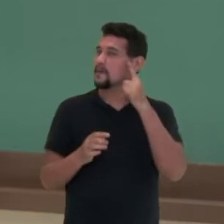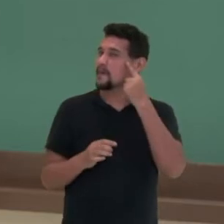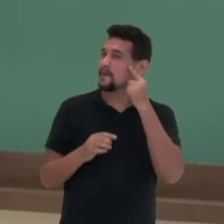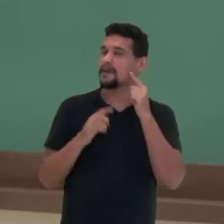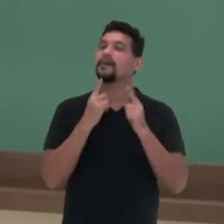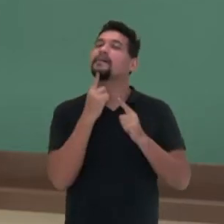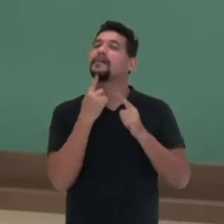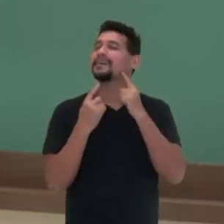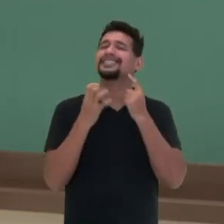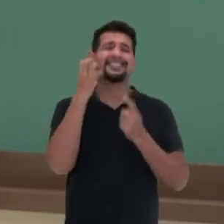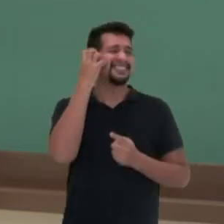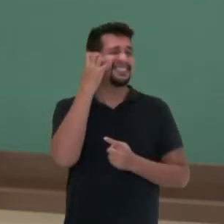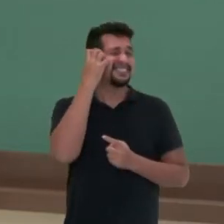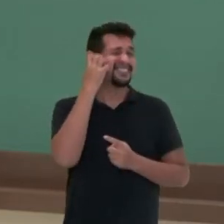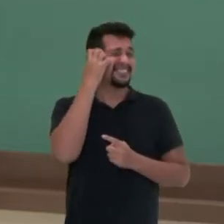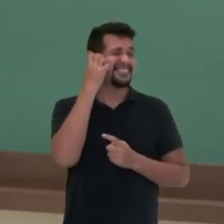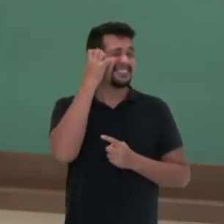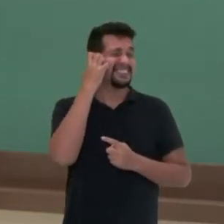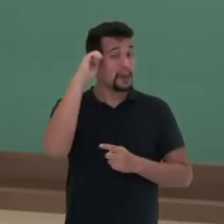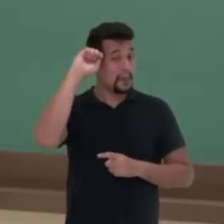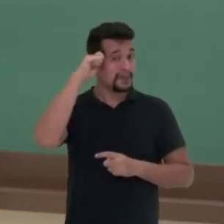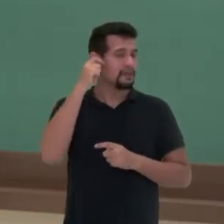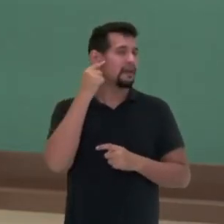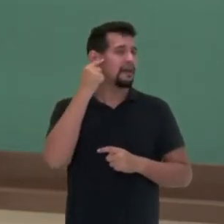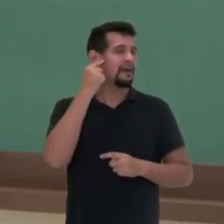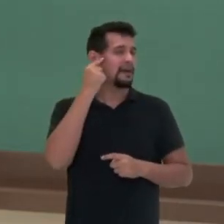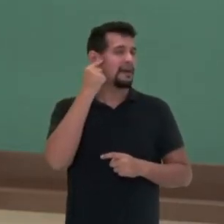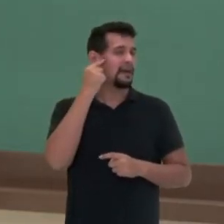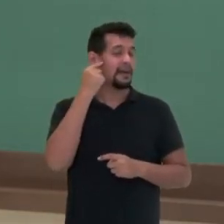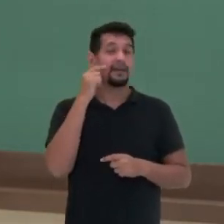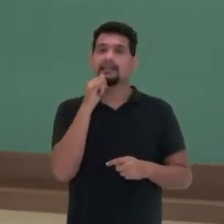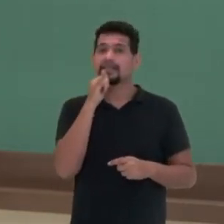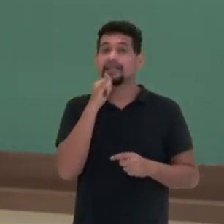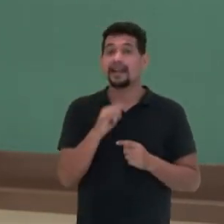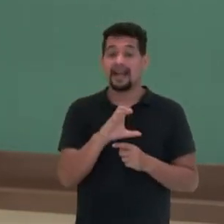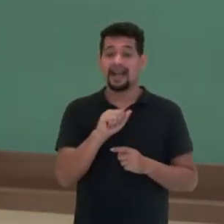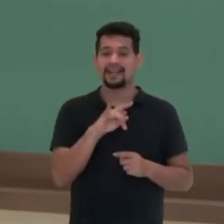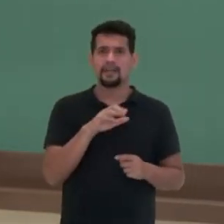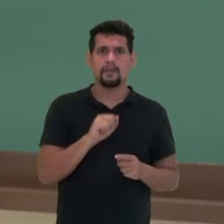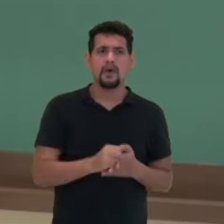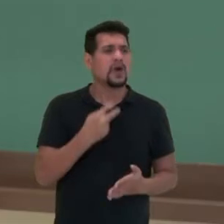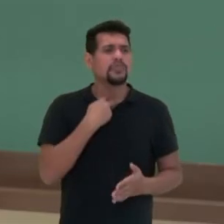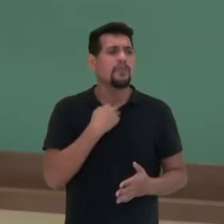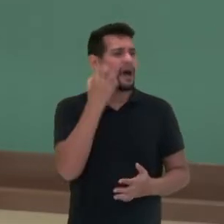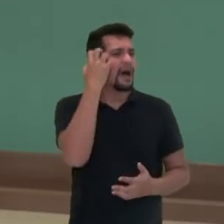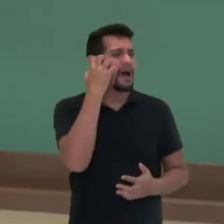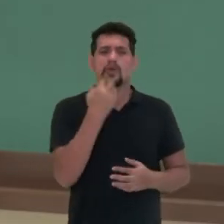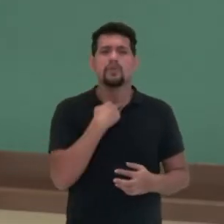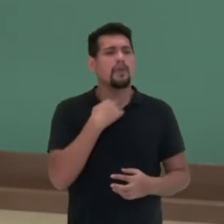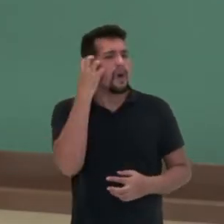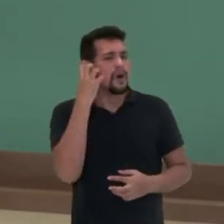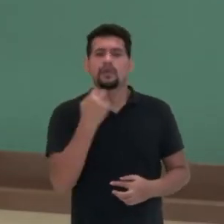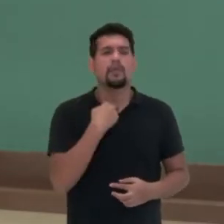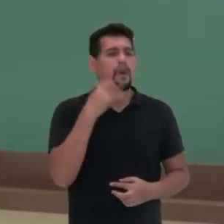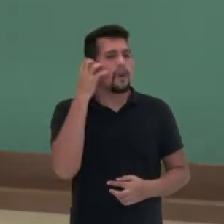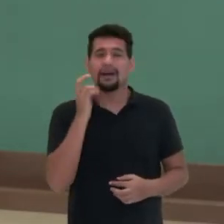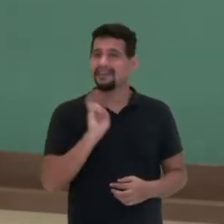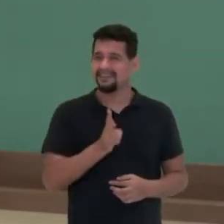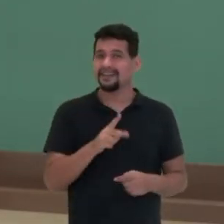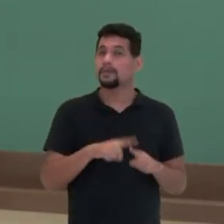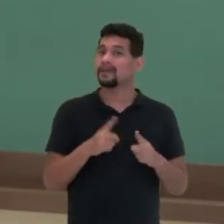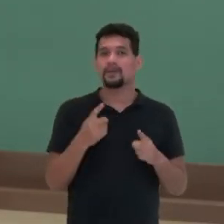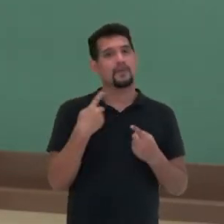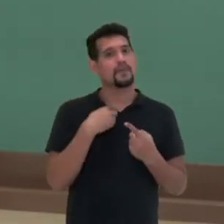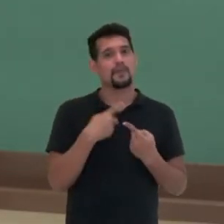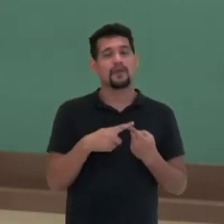Coçou bastante e aí fica a marquinha. Então, quando tem catapora, a mãe fica dizendo, não pode coçar, né? Para não